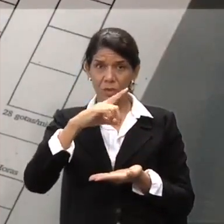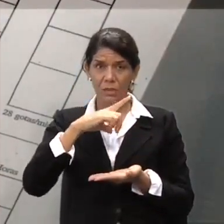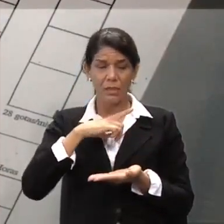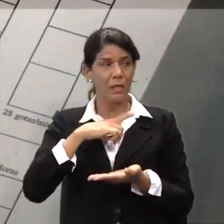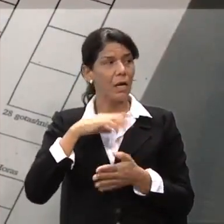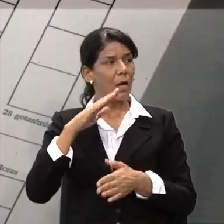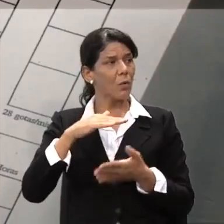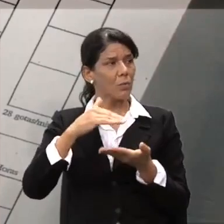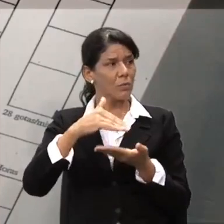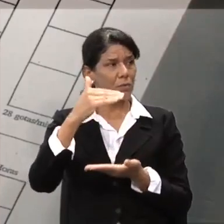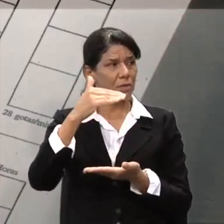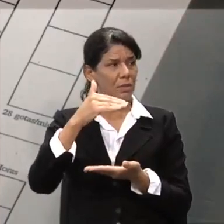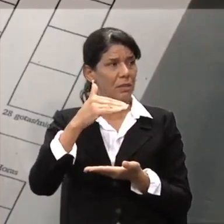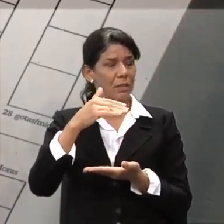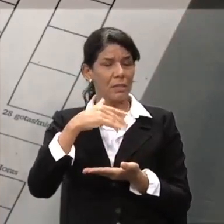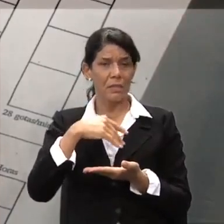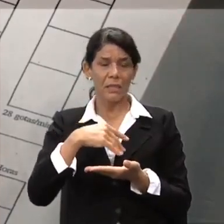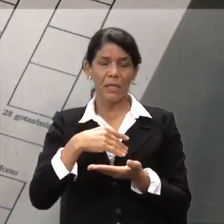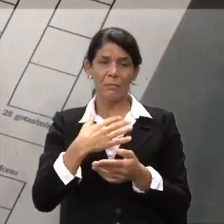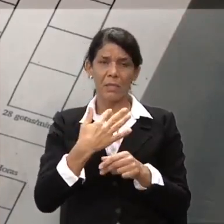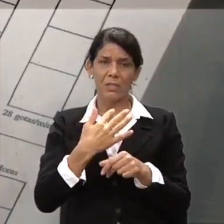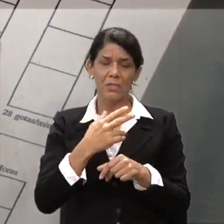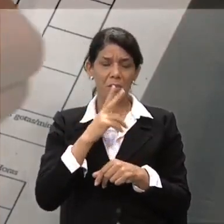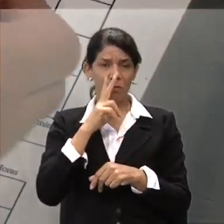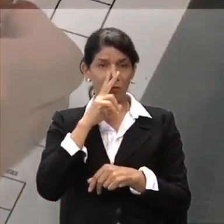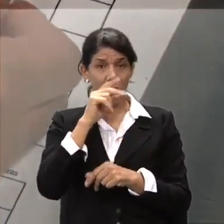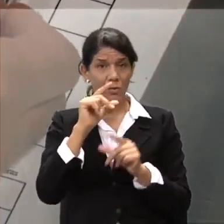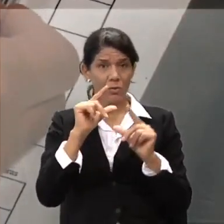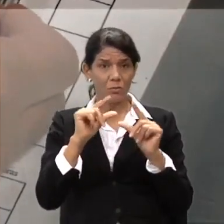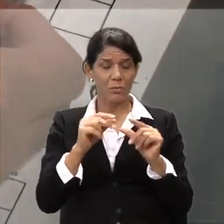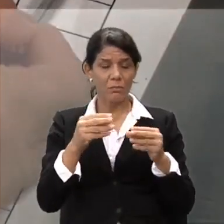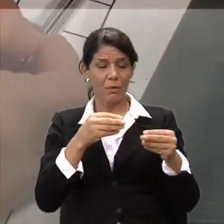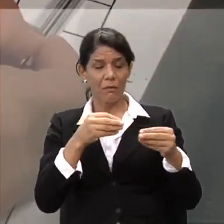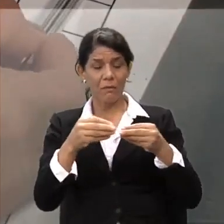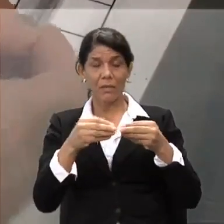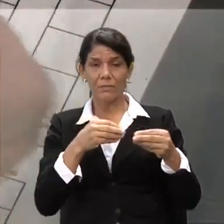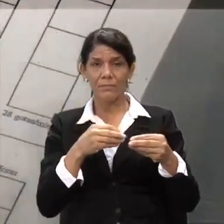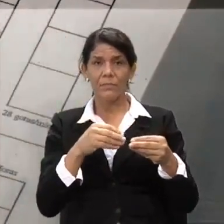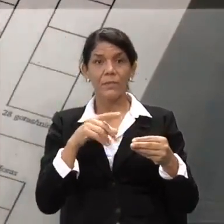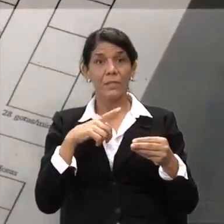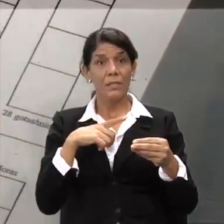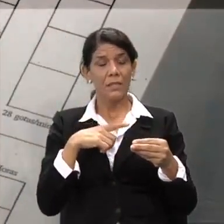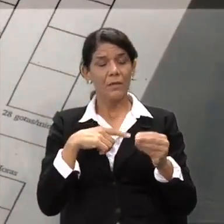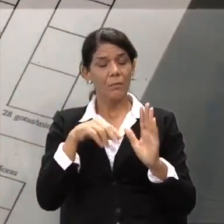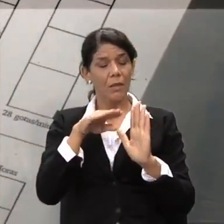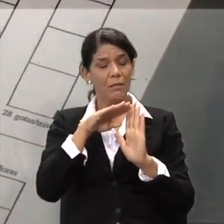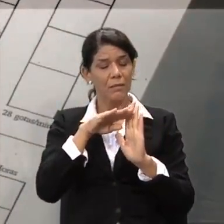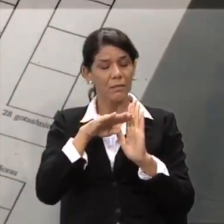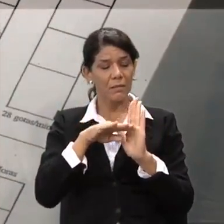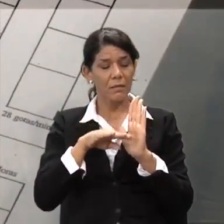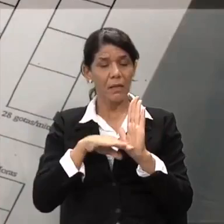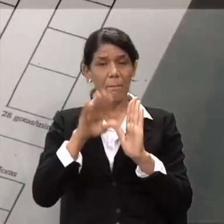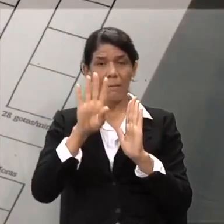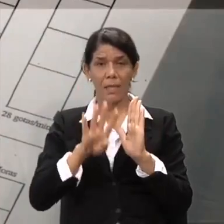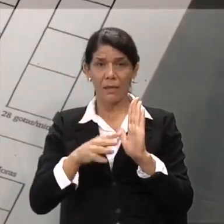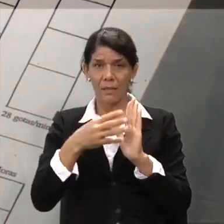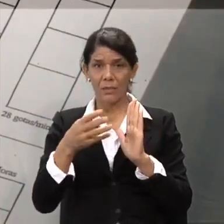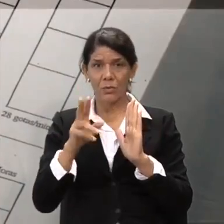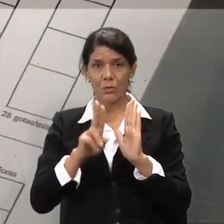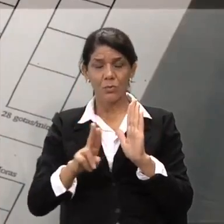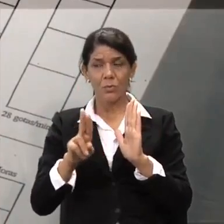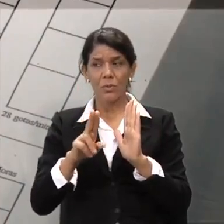tem frasco que é mais resistente, outros menos, mais flexíveis. Então, tem uma tabela que nós utilizamos,